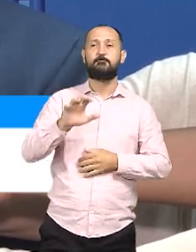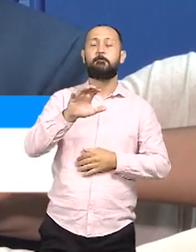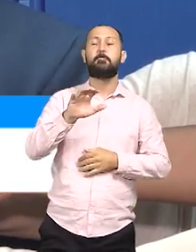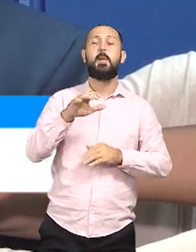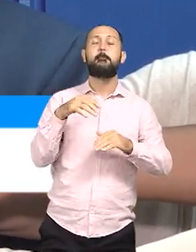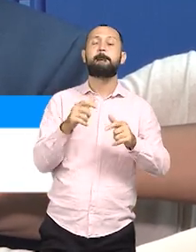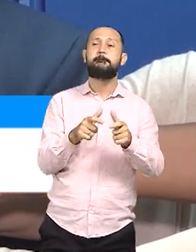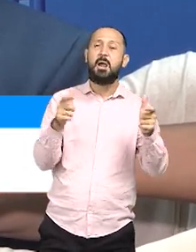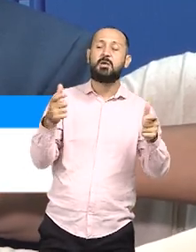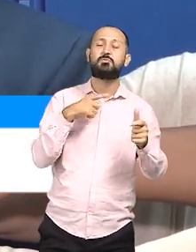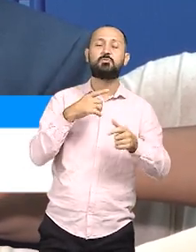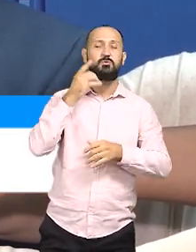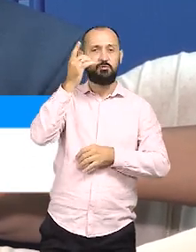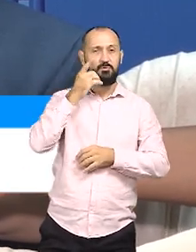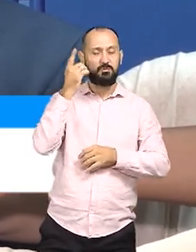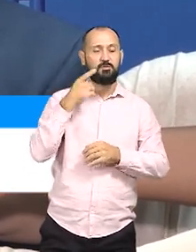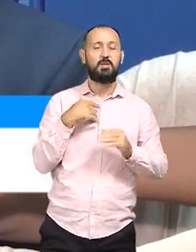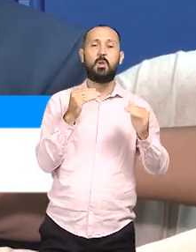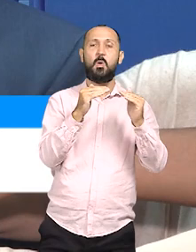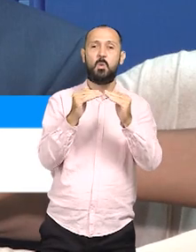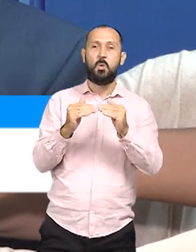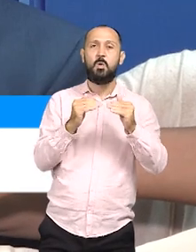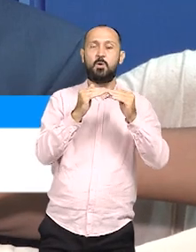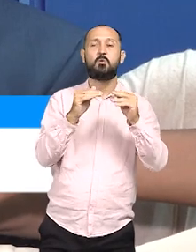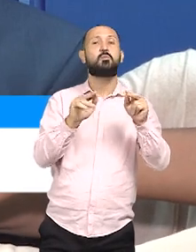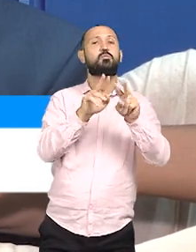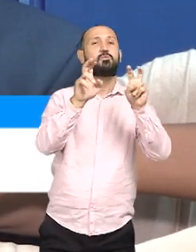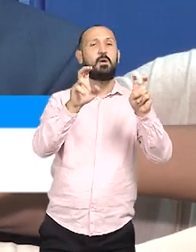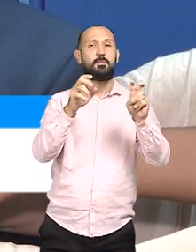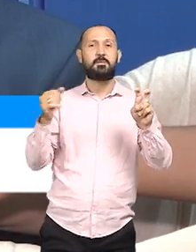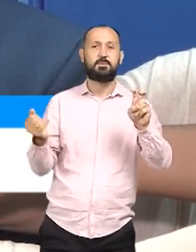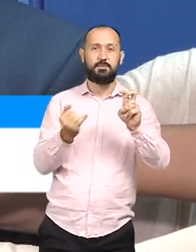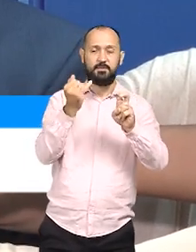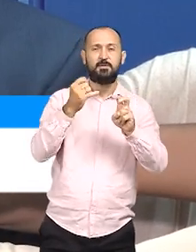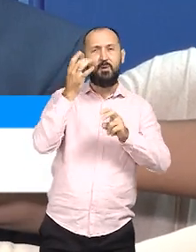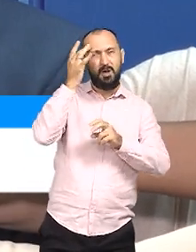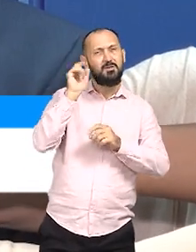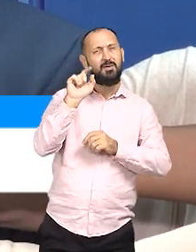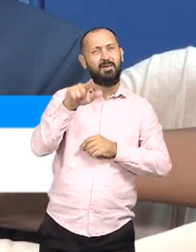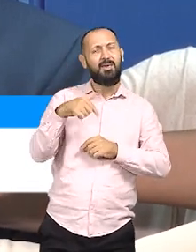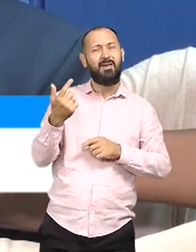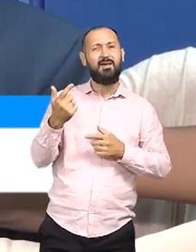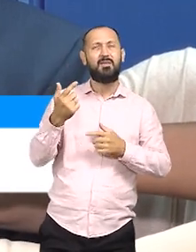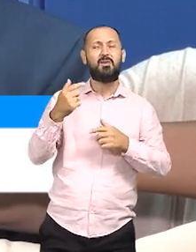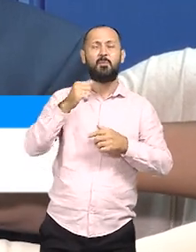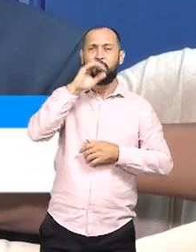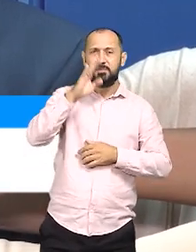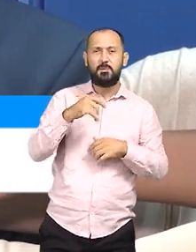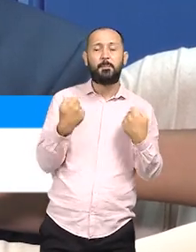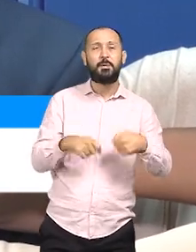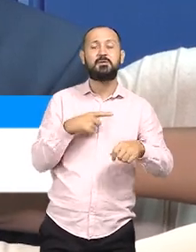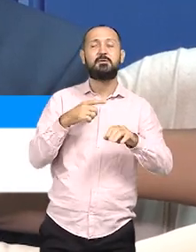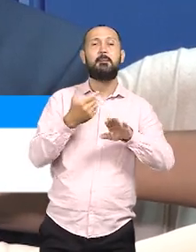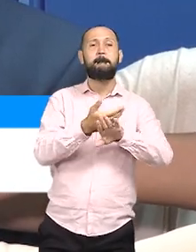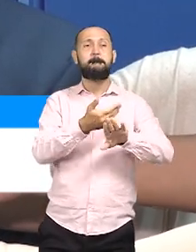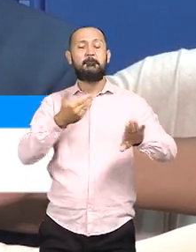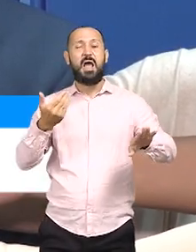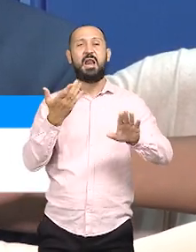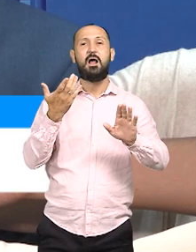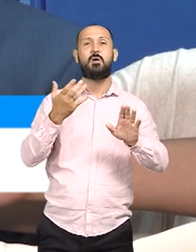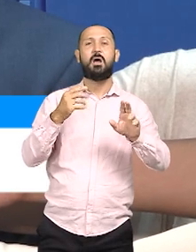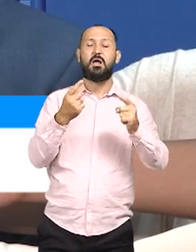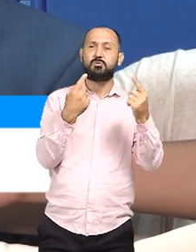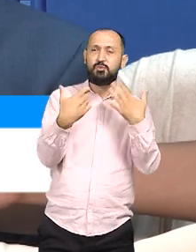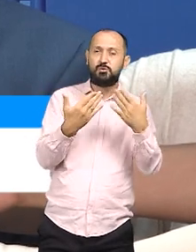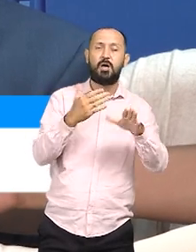gente A grande maioria dos deputados tem convergido em torno de pautas importantes que eu acho que que o Brasil precisa um pouco né deixar